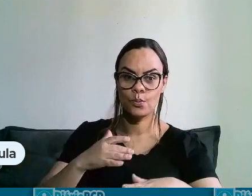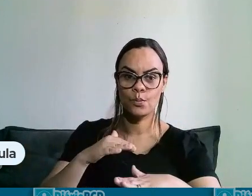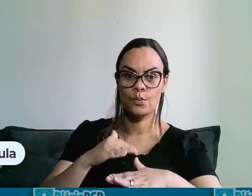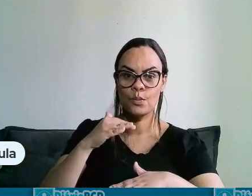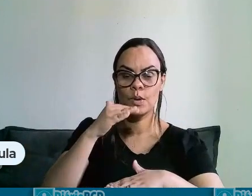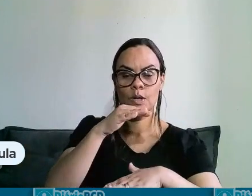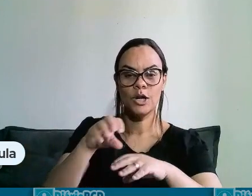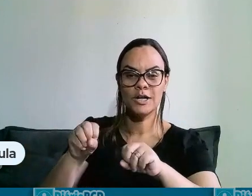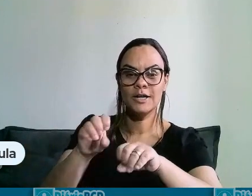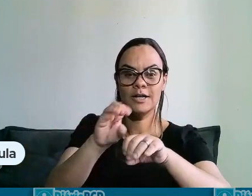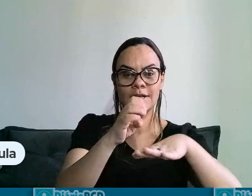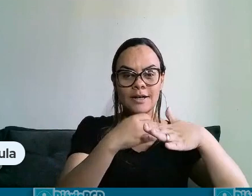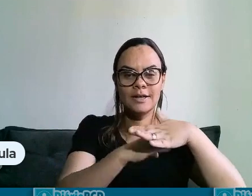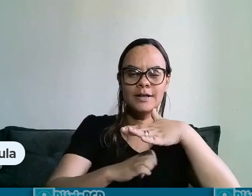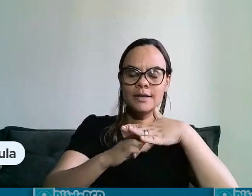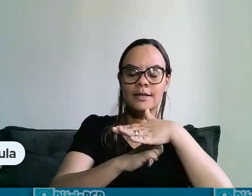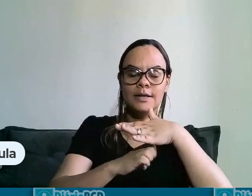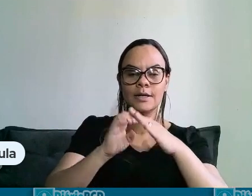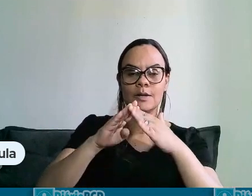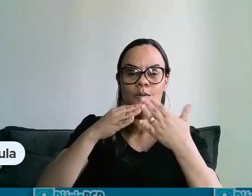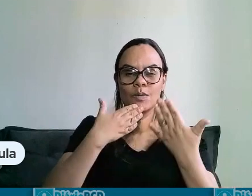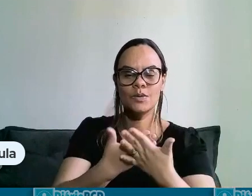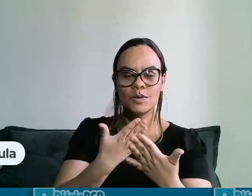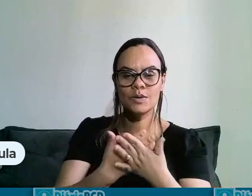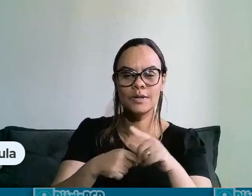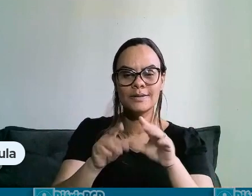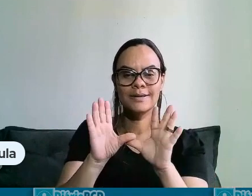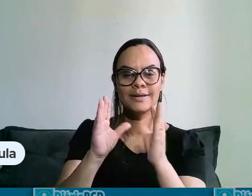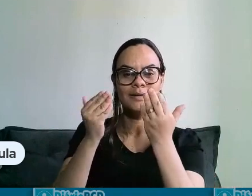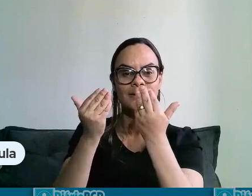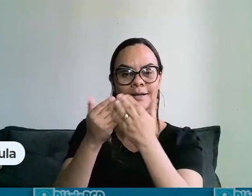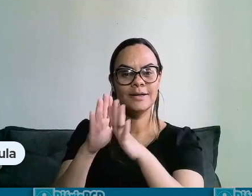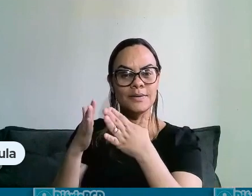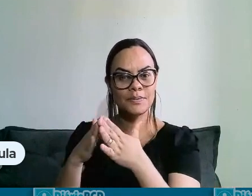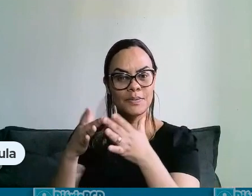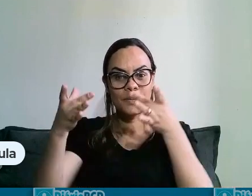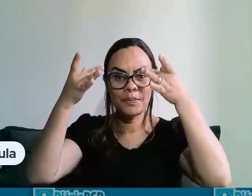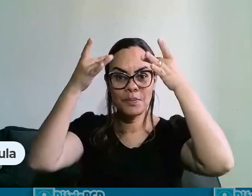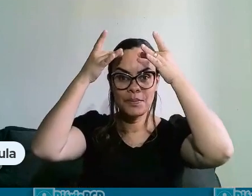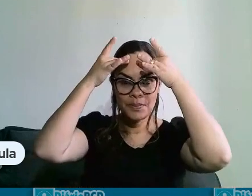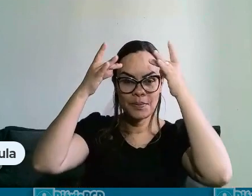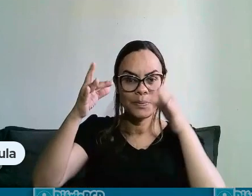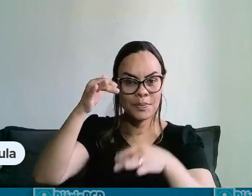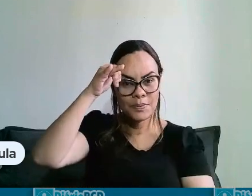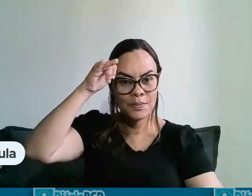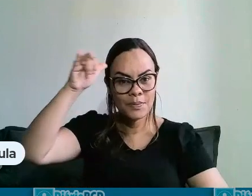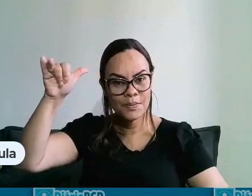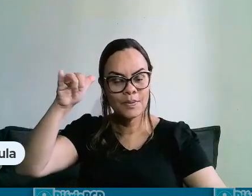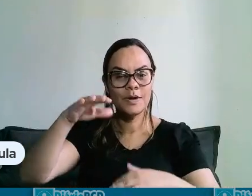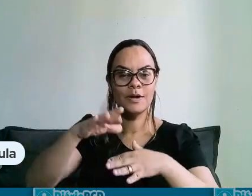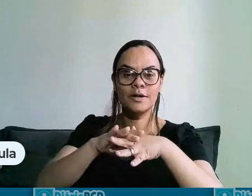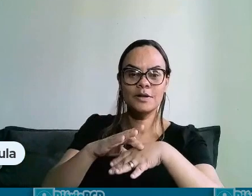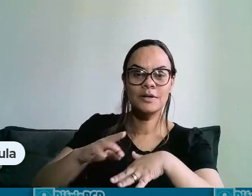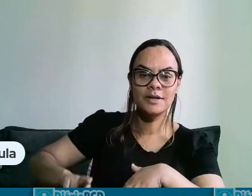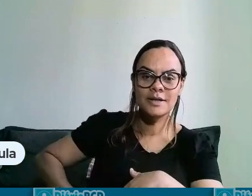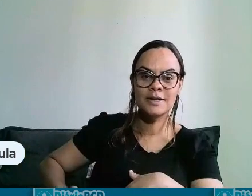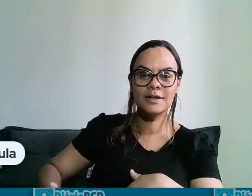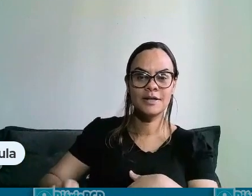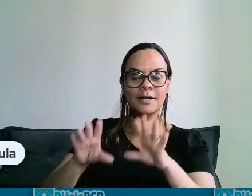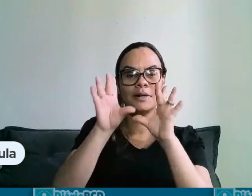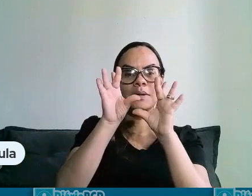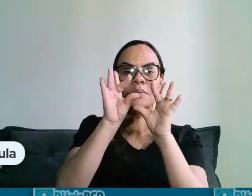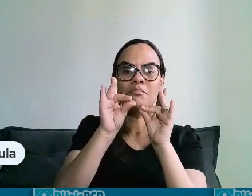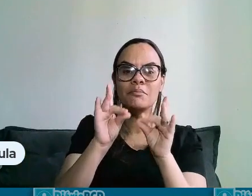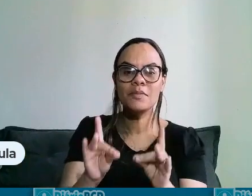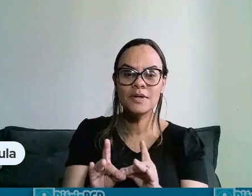educacionais nas empresas, escolas e comunidades para conscientização e prevenção das doenças renais. Aqui na descrição